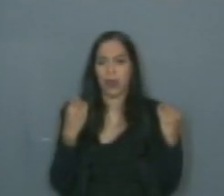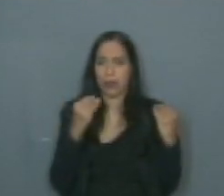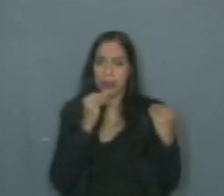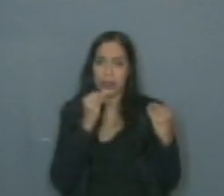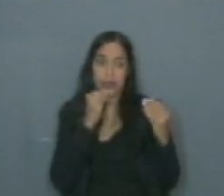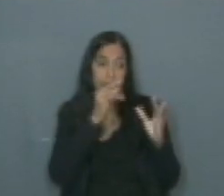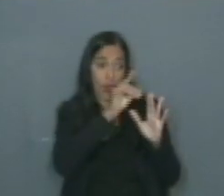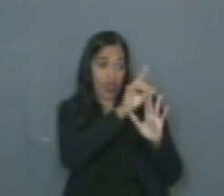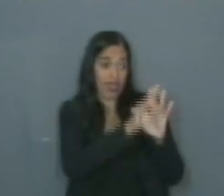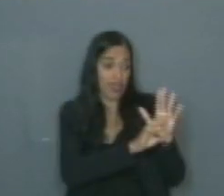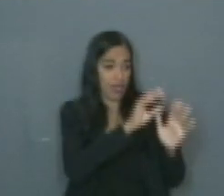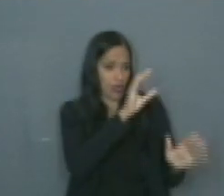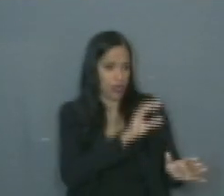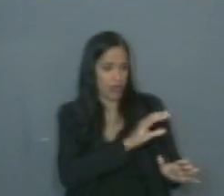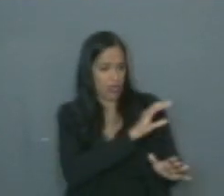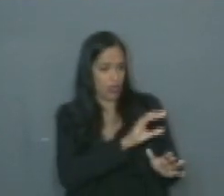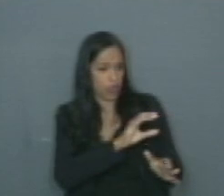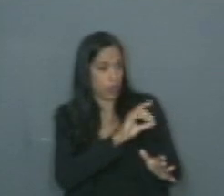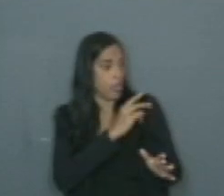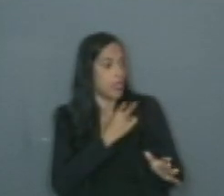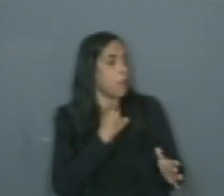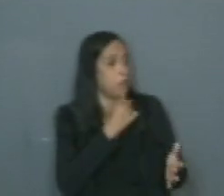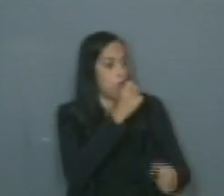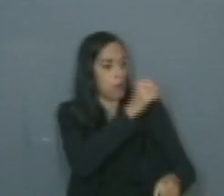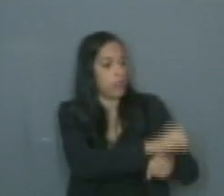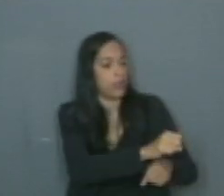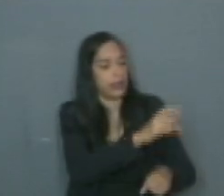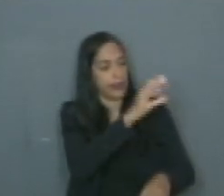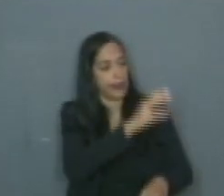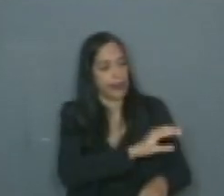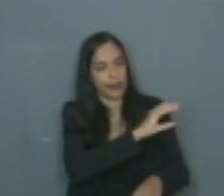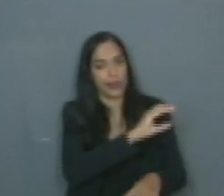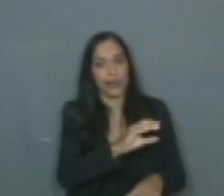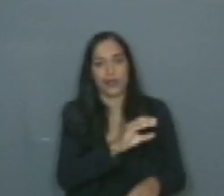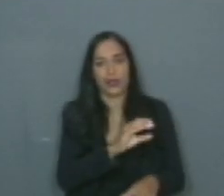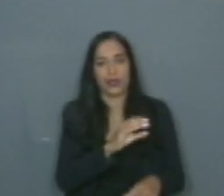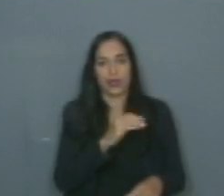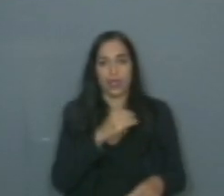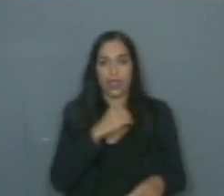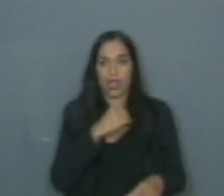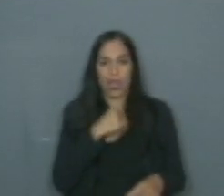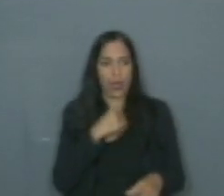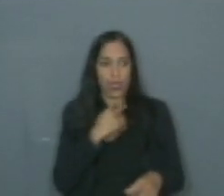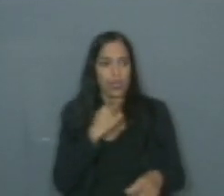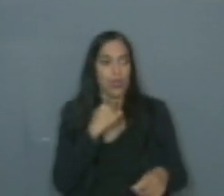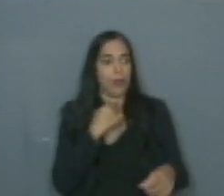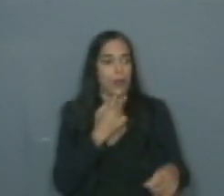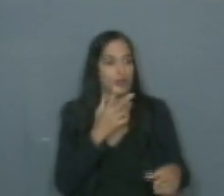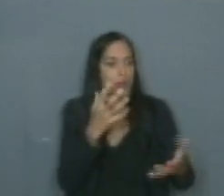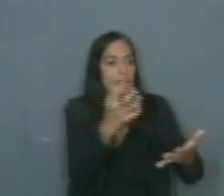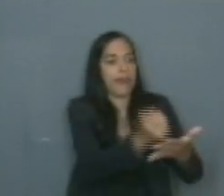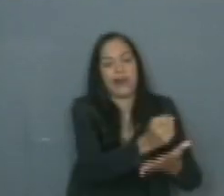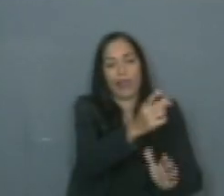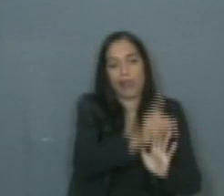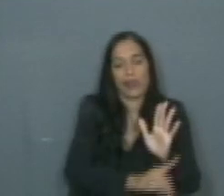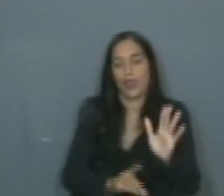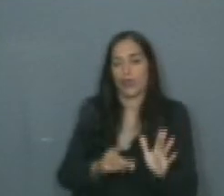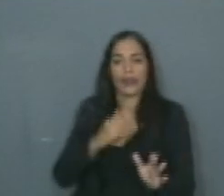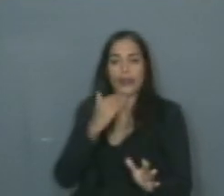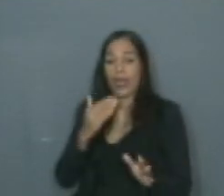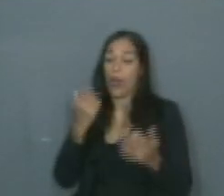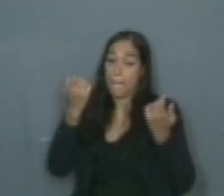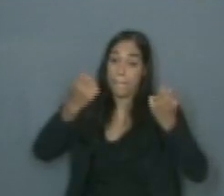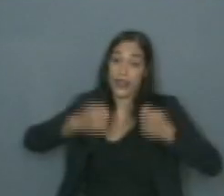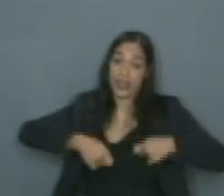direito de um católico de ser católico? Eu defendo que eu não posso tolher o direito de ninguém. Ninguém. Mas eu preciso